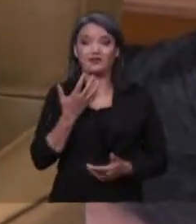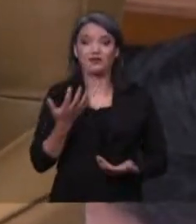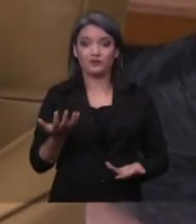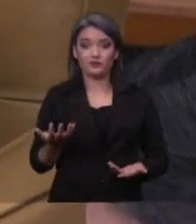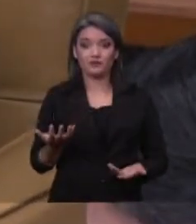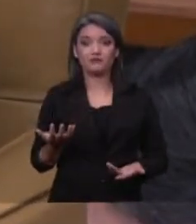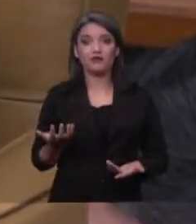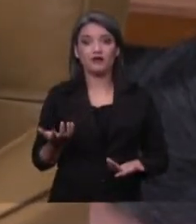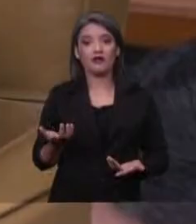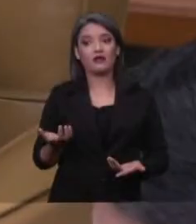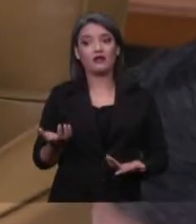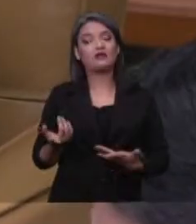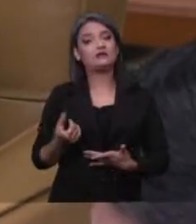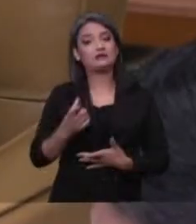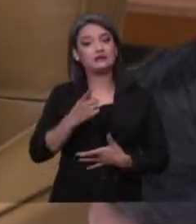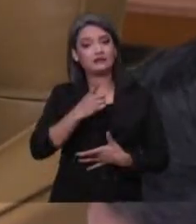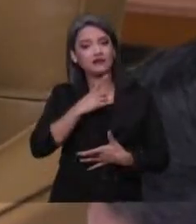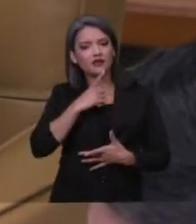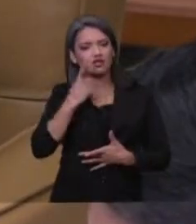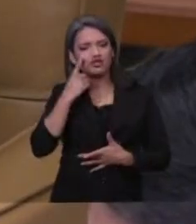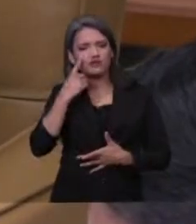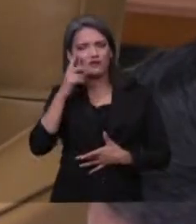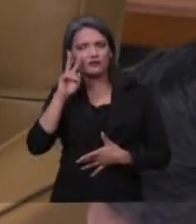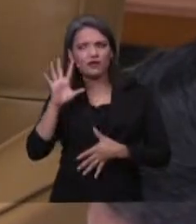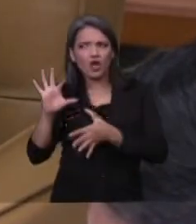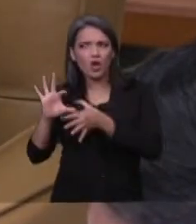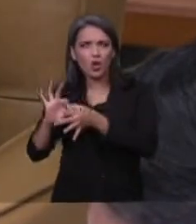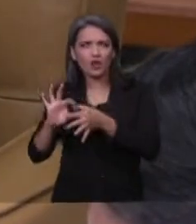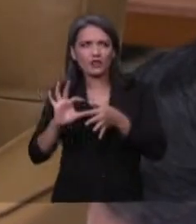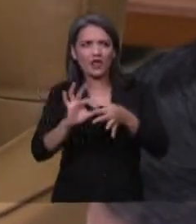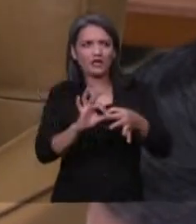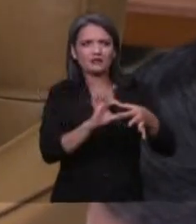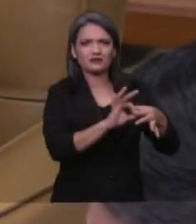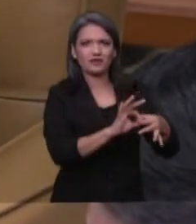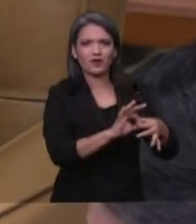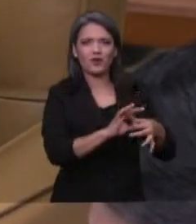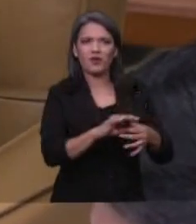conexão, nós estamos a ver apenas